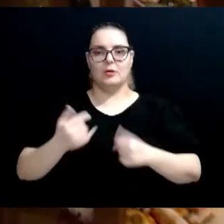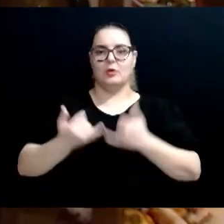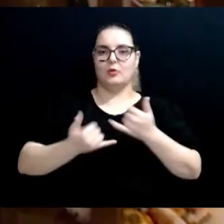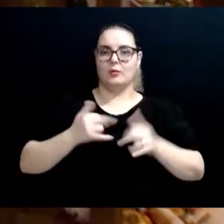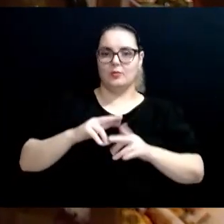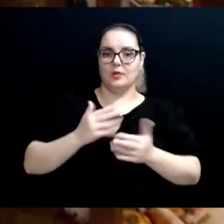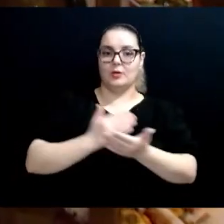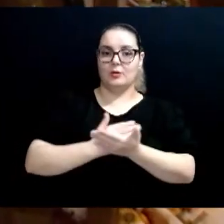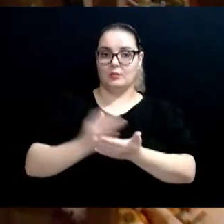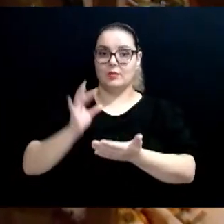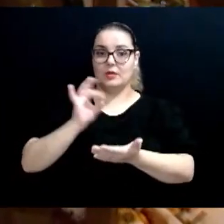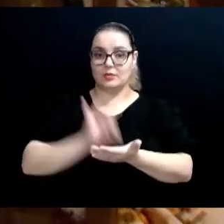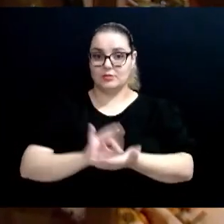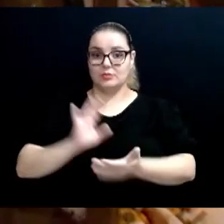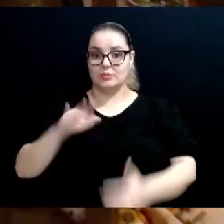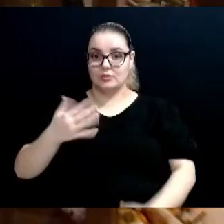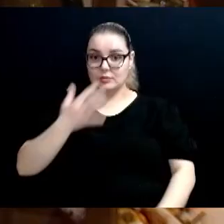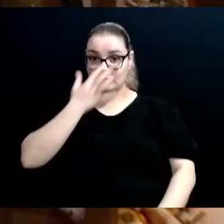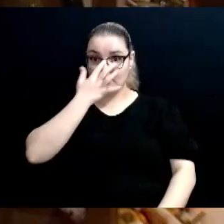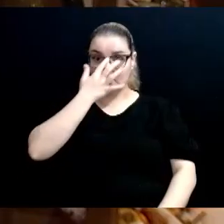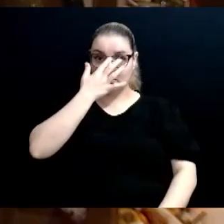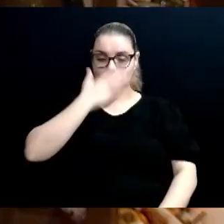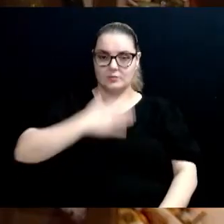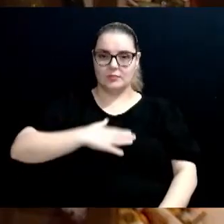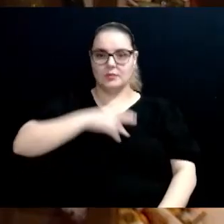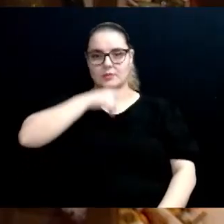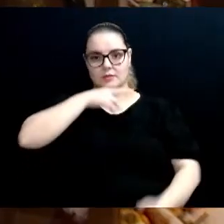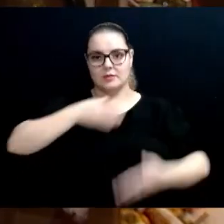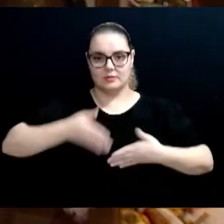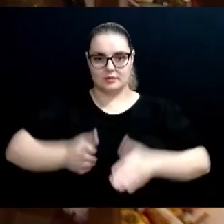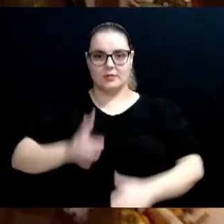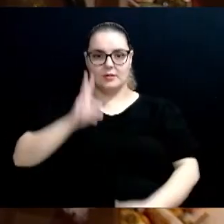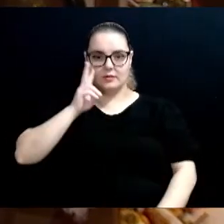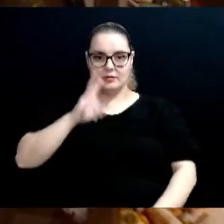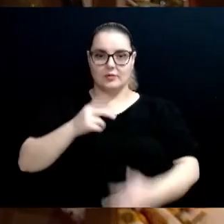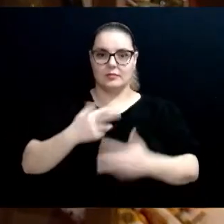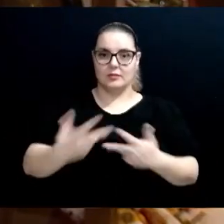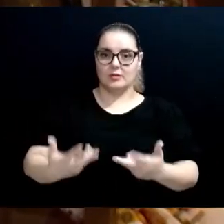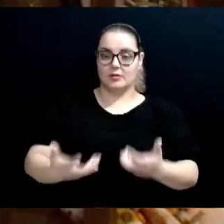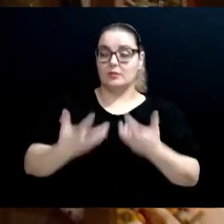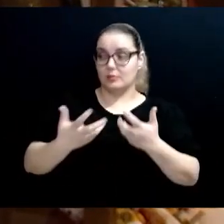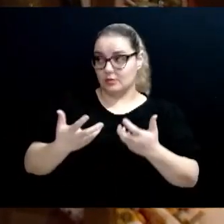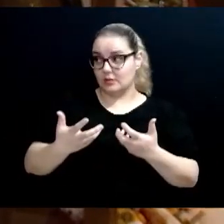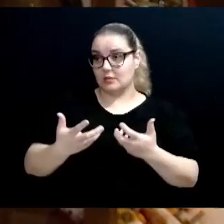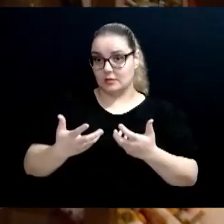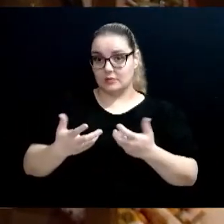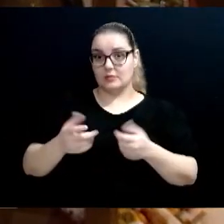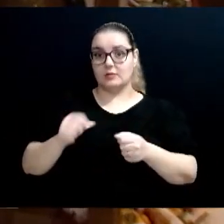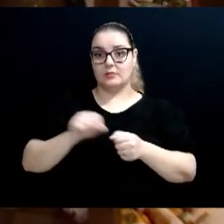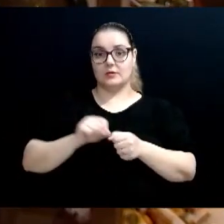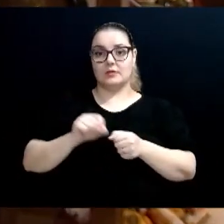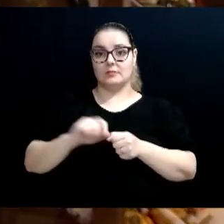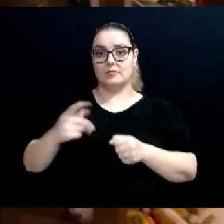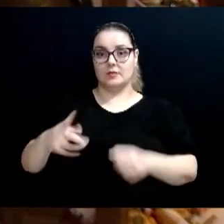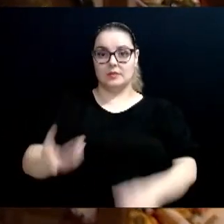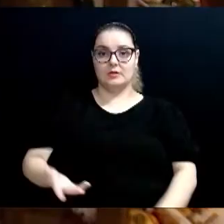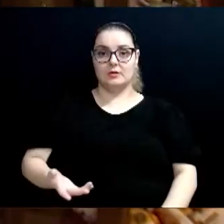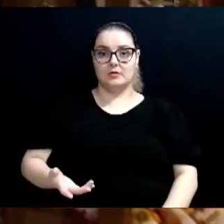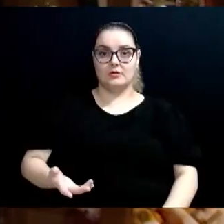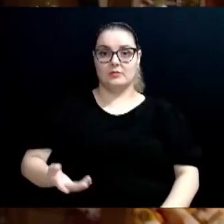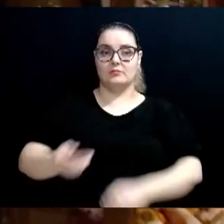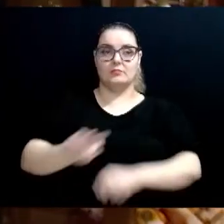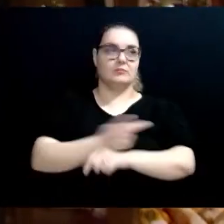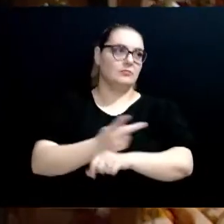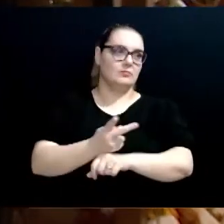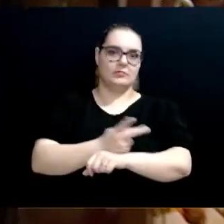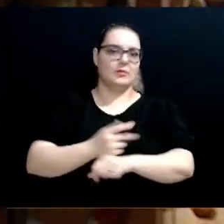só. O brinquedo começou mesmo quando o meu neto nasceu e eu comecei a ver que tinha coisas que eu gostaria, que eu fazia